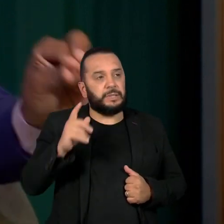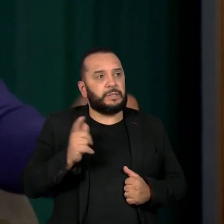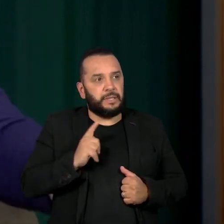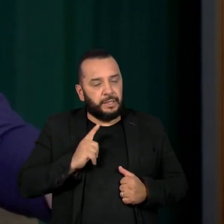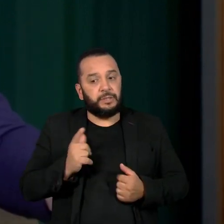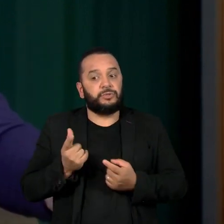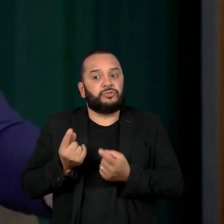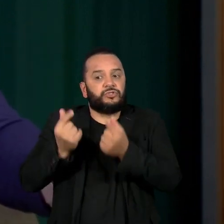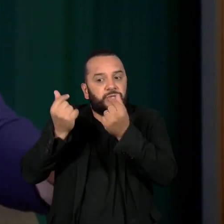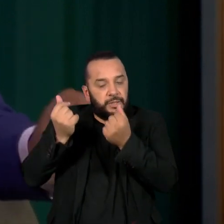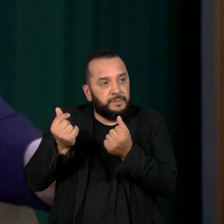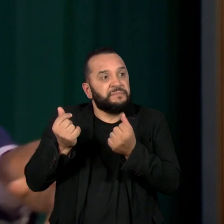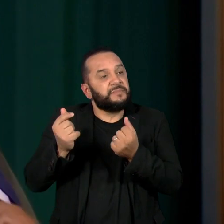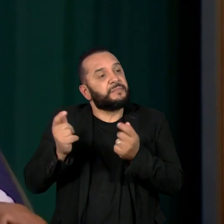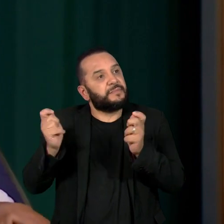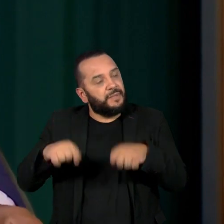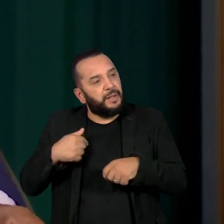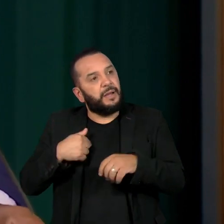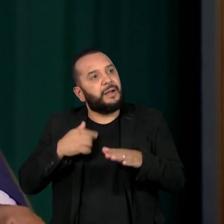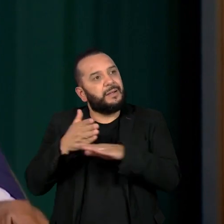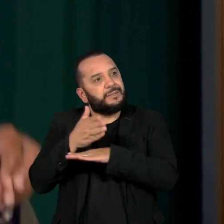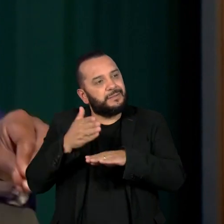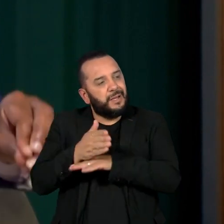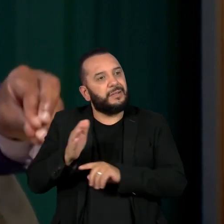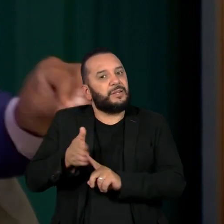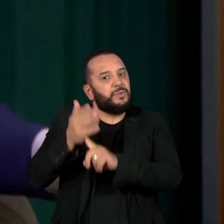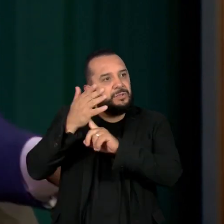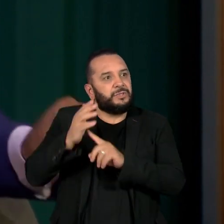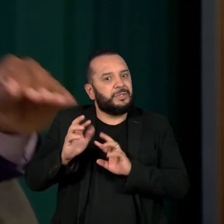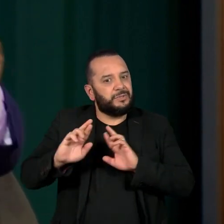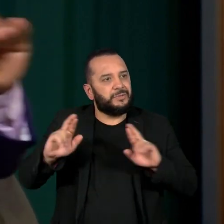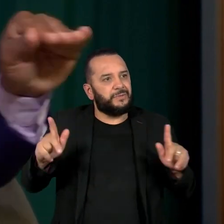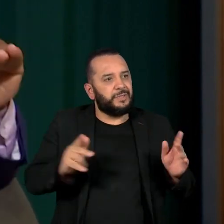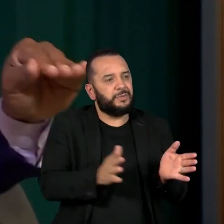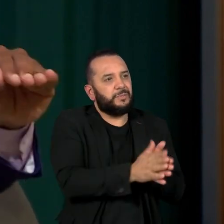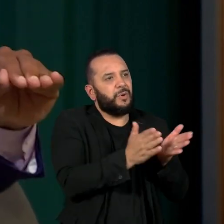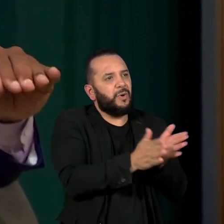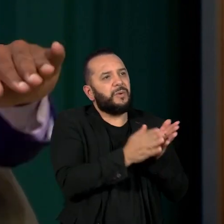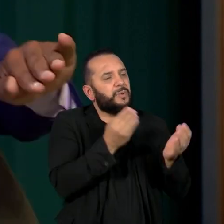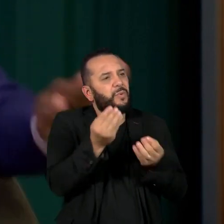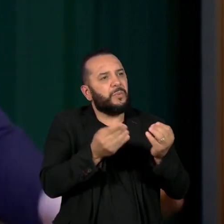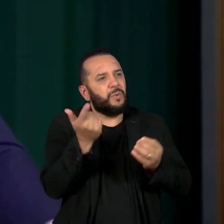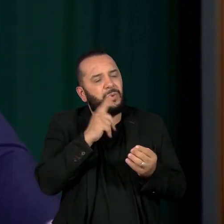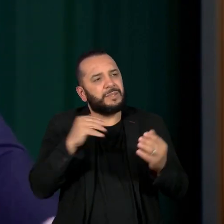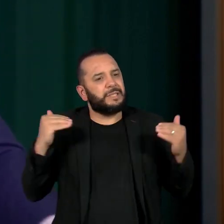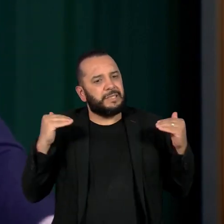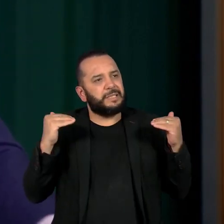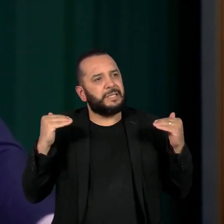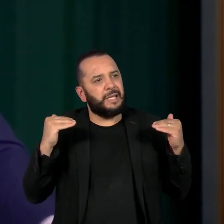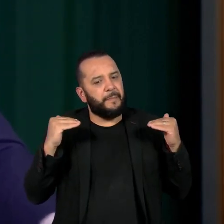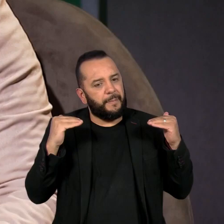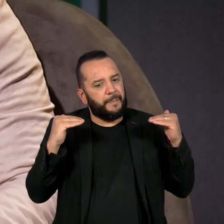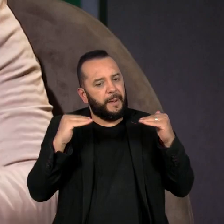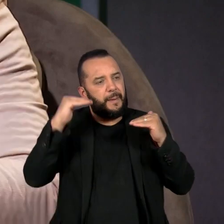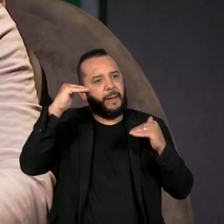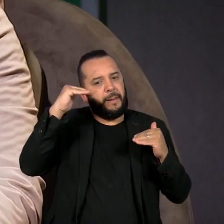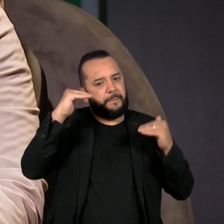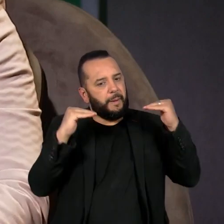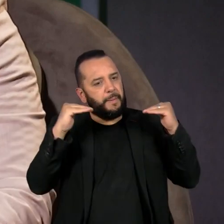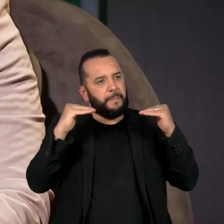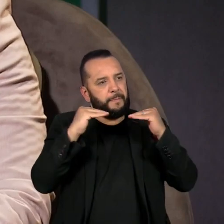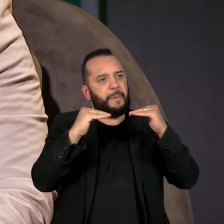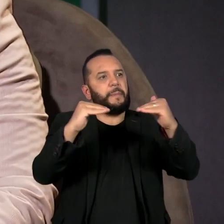capacidade de acessar, né, essa tecnologia. Como é que a gente consegue manter um alinhamento da tecnologia com esse gap? Eu vejo na